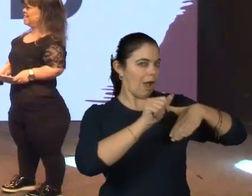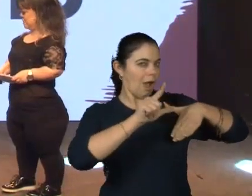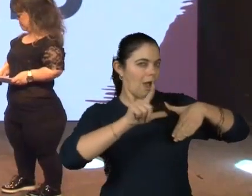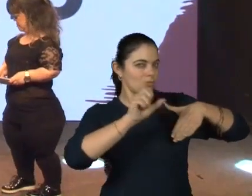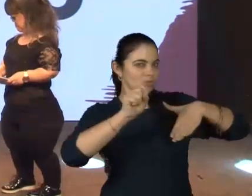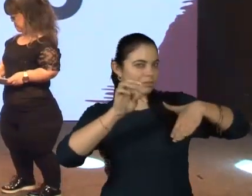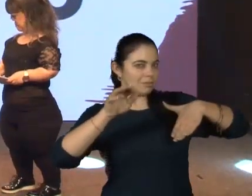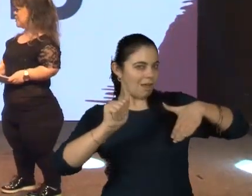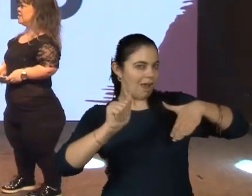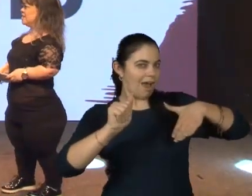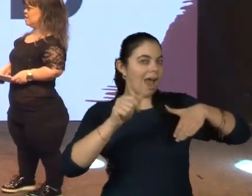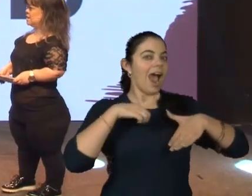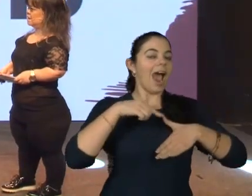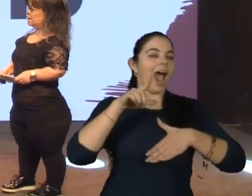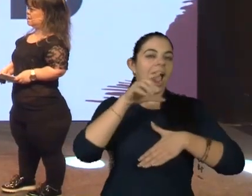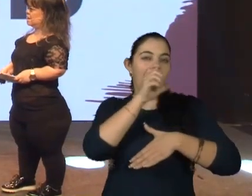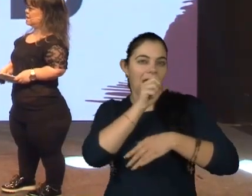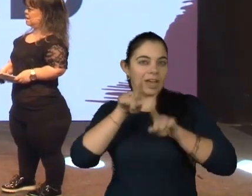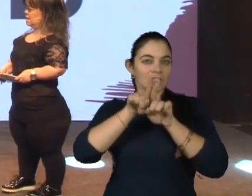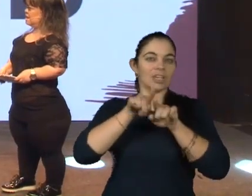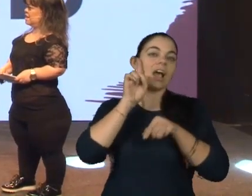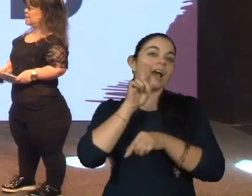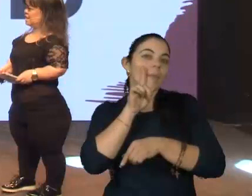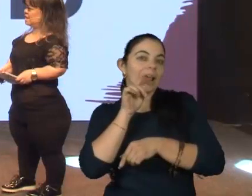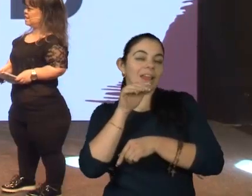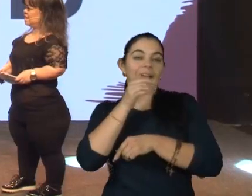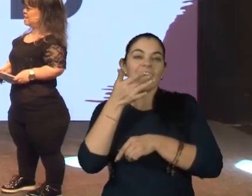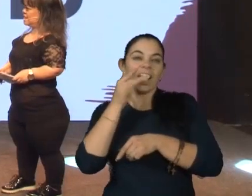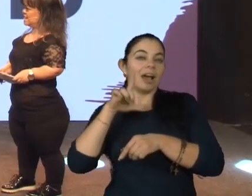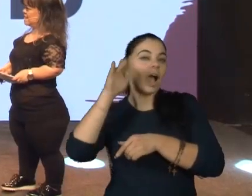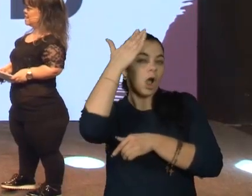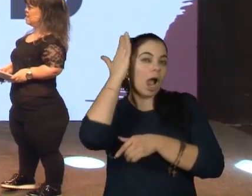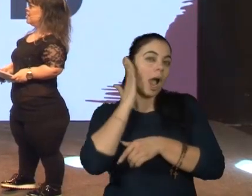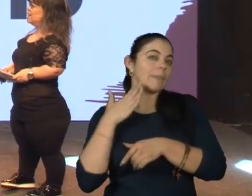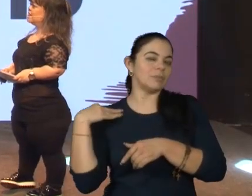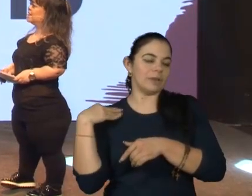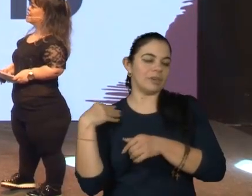Laranja. Muito bem, você é pele clara. Sim. Qual é a cor dos seus cabelos?